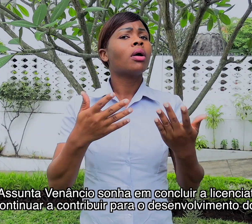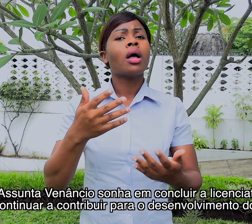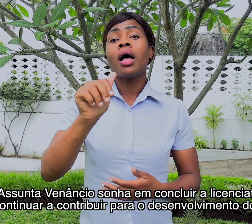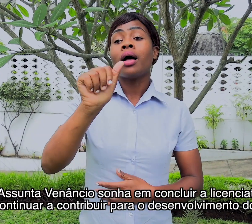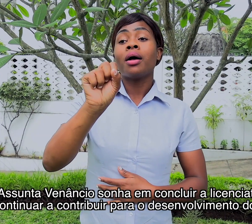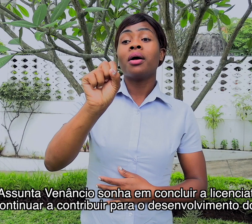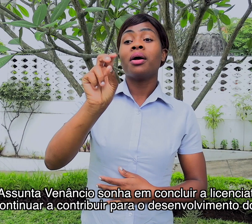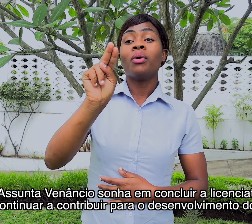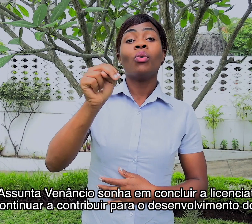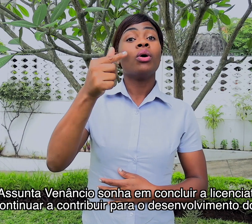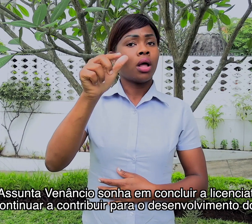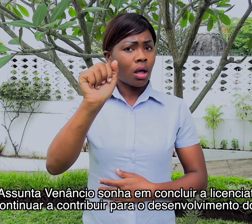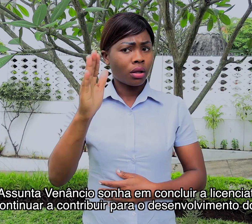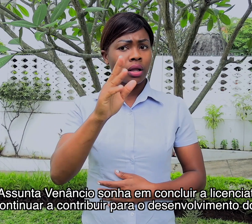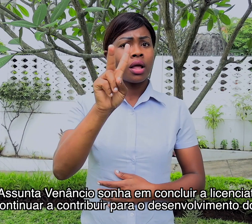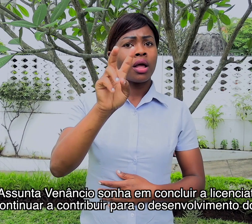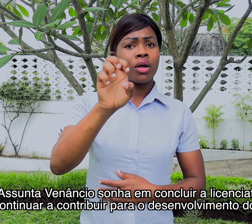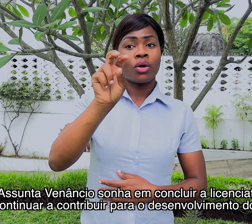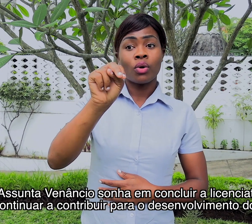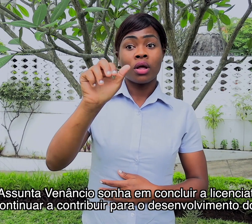Assunta Venâncio